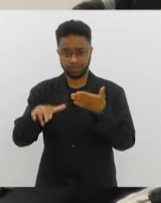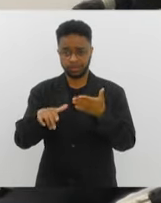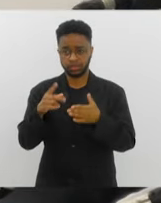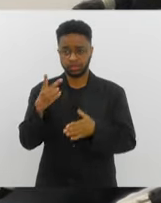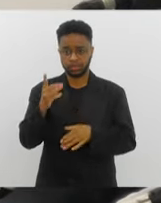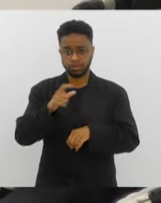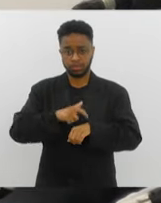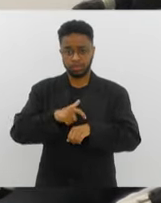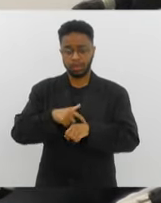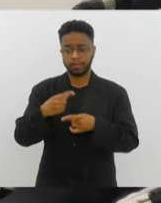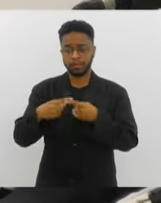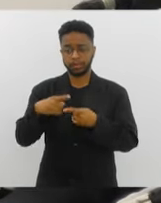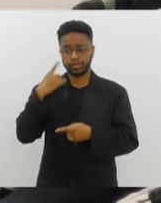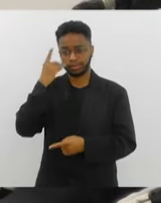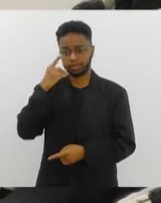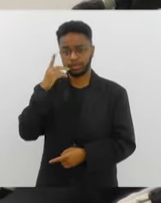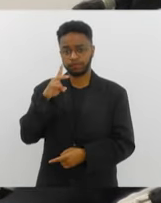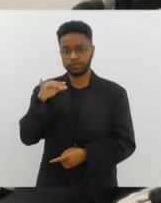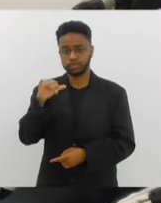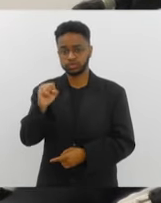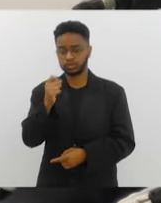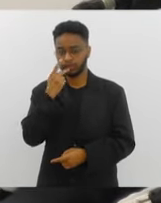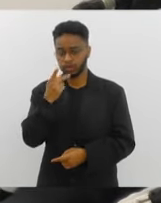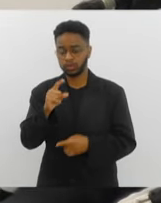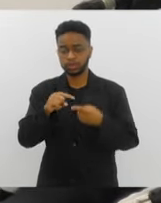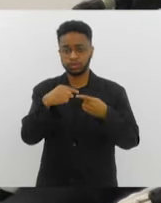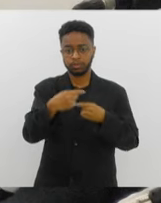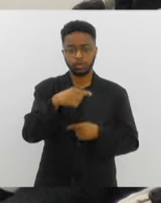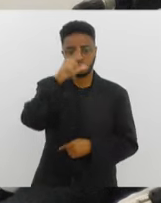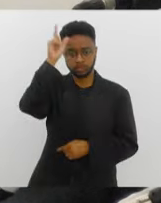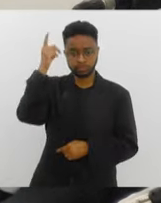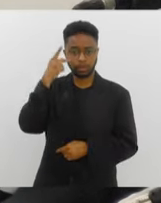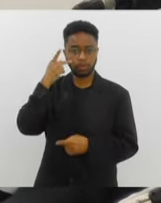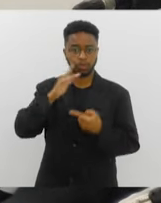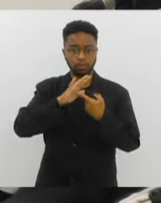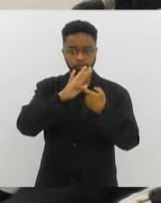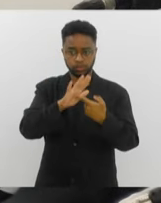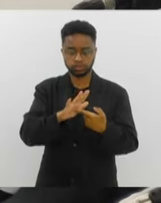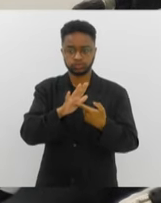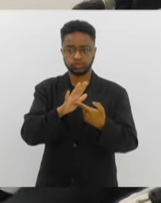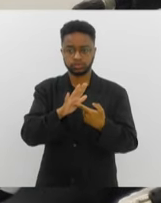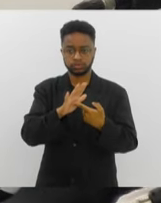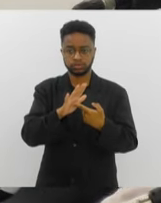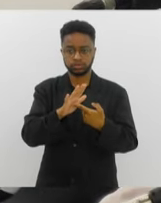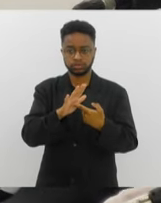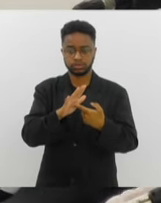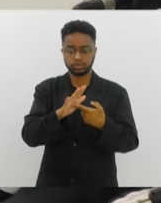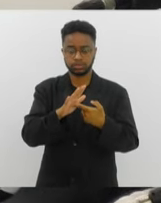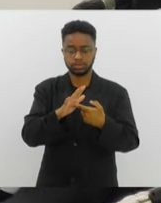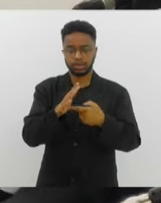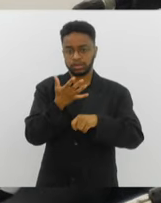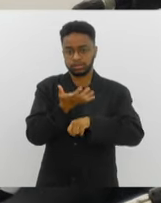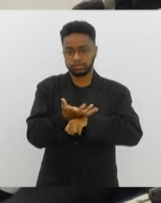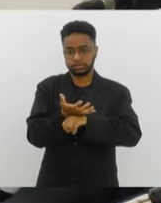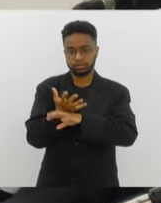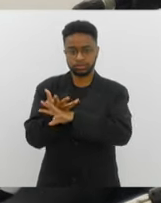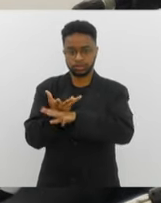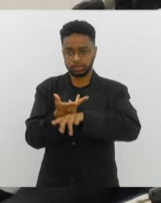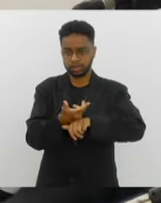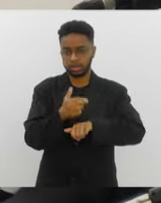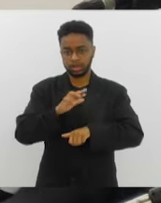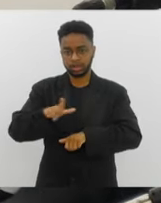deputado Vinícius falou. Uma discussão boa. Depois que o deputado Luiz Paulo mostrou que a disciplina transversal não